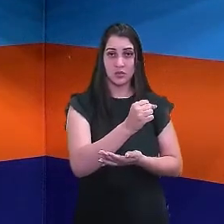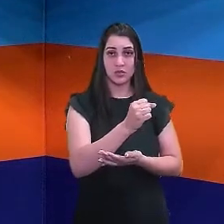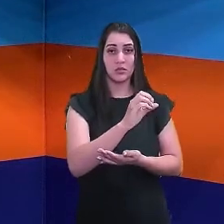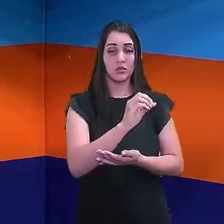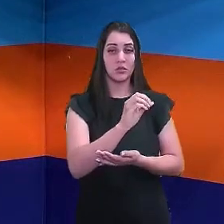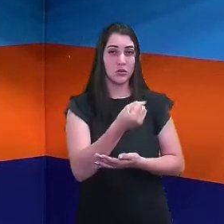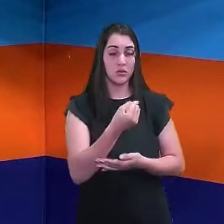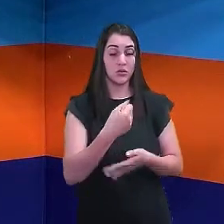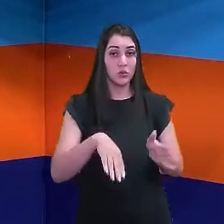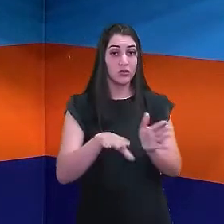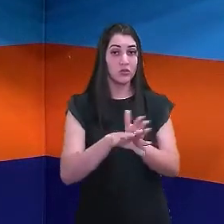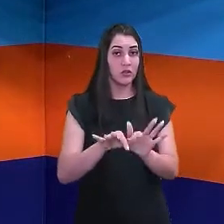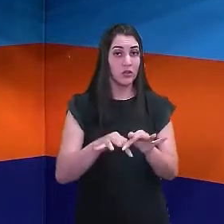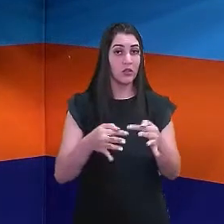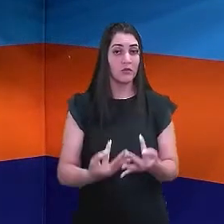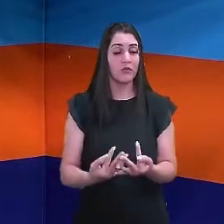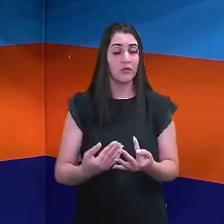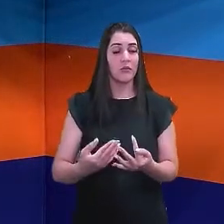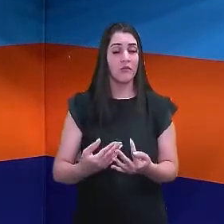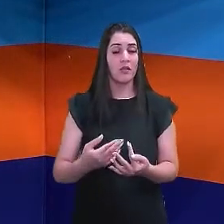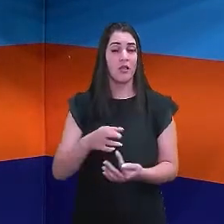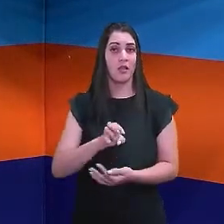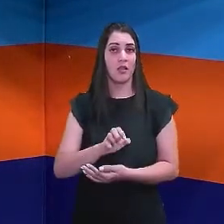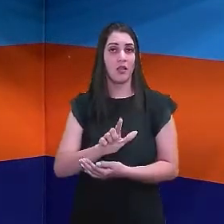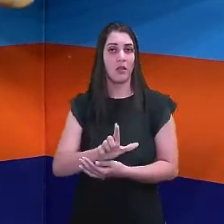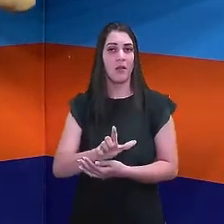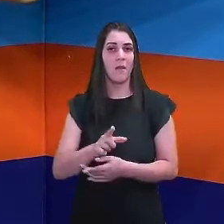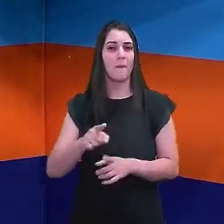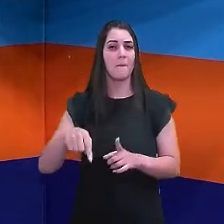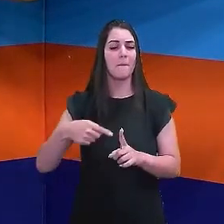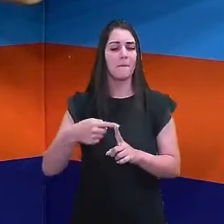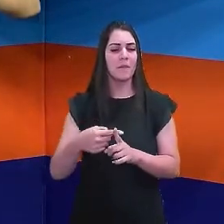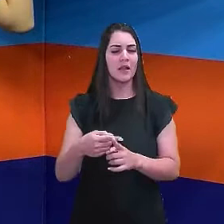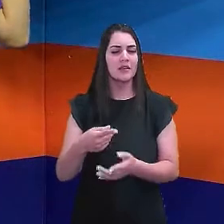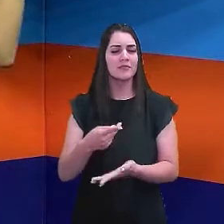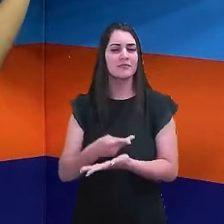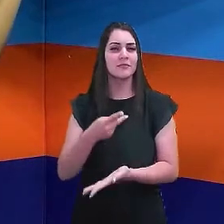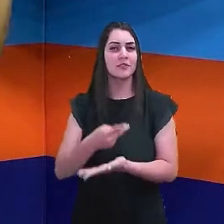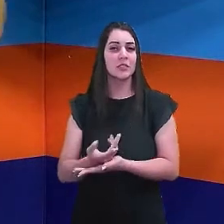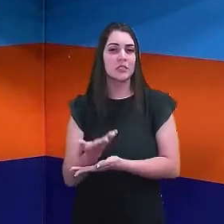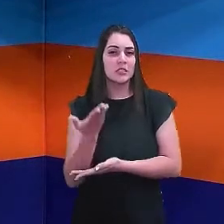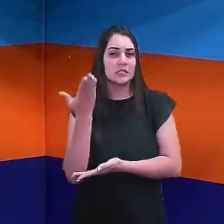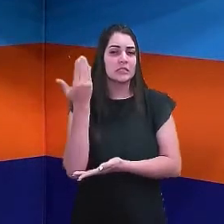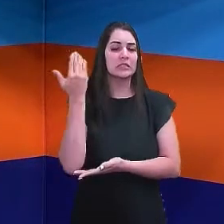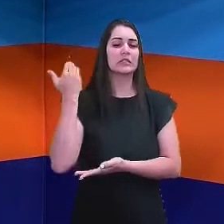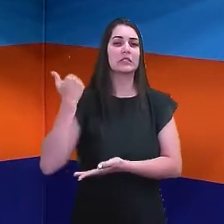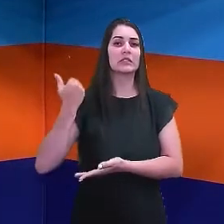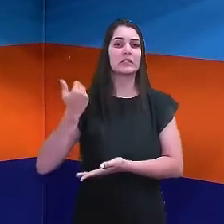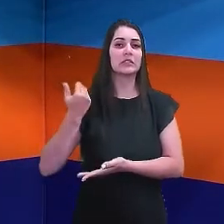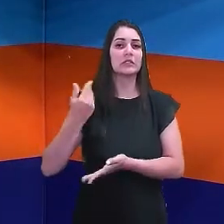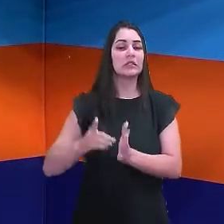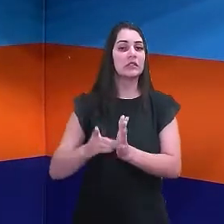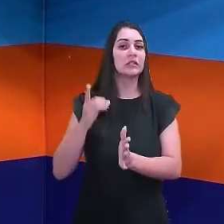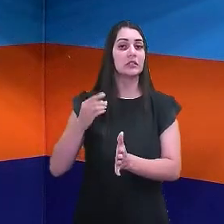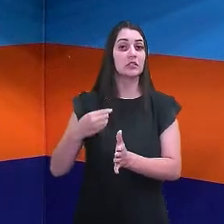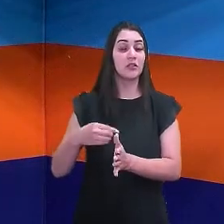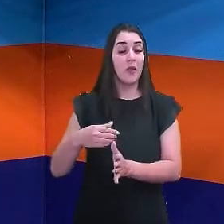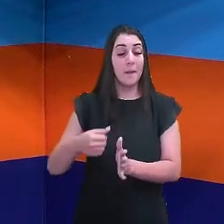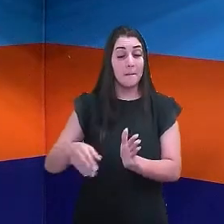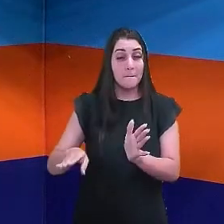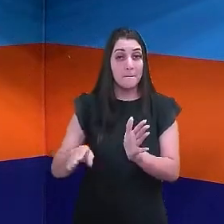real, mas a partir de uma série de fatores anteriores, desde a chegada dos primeiros portugueses.